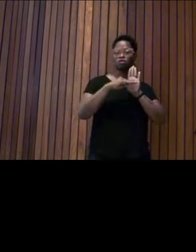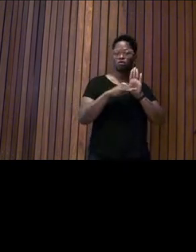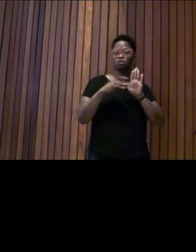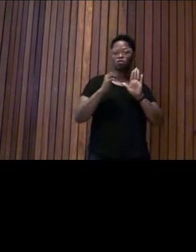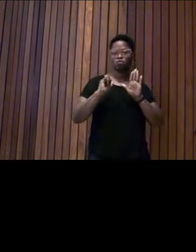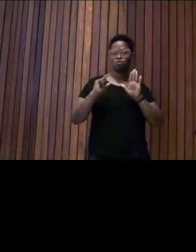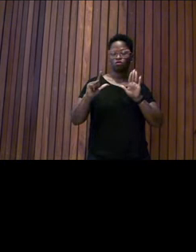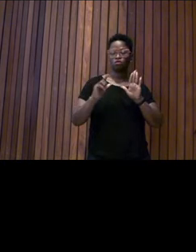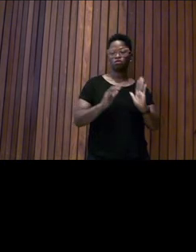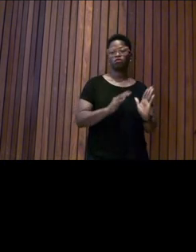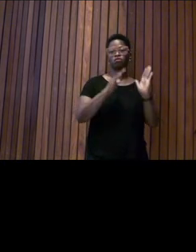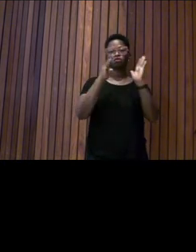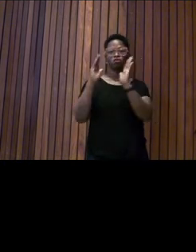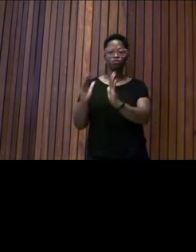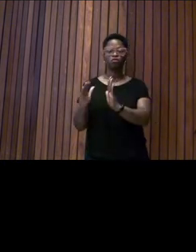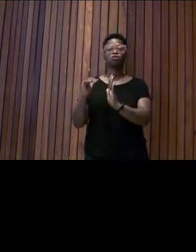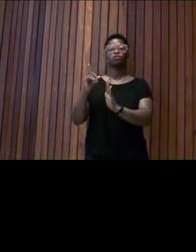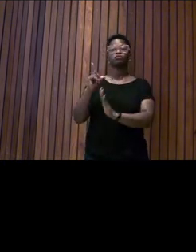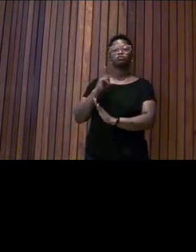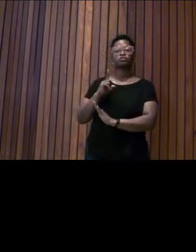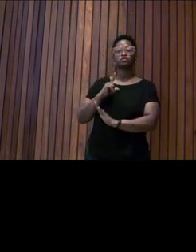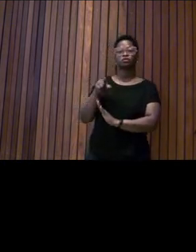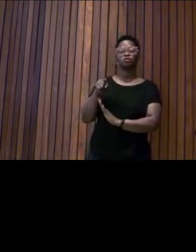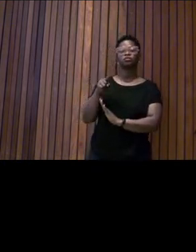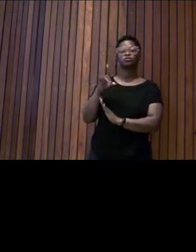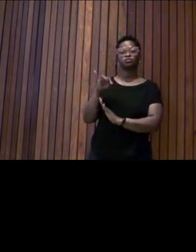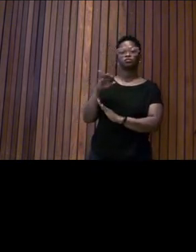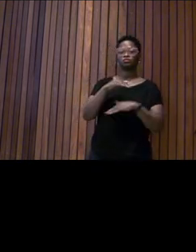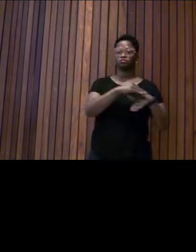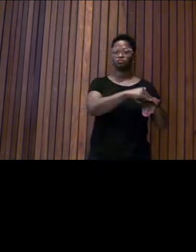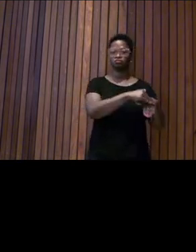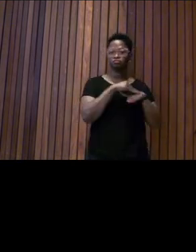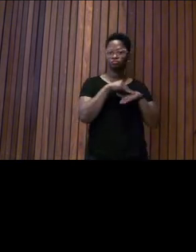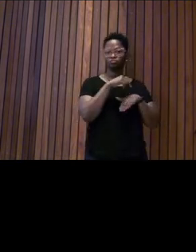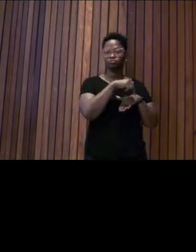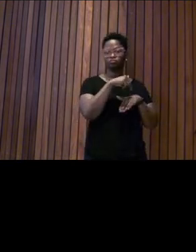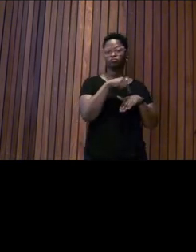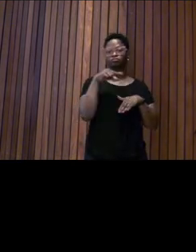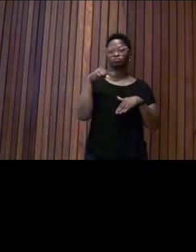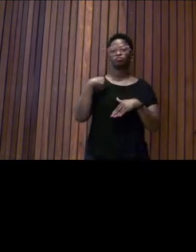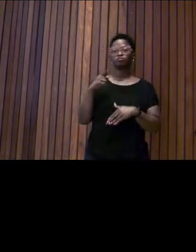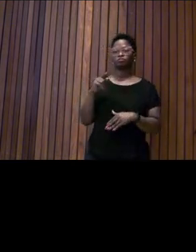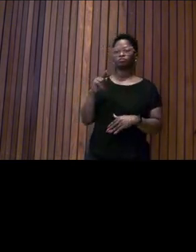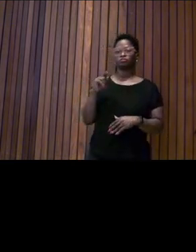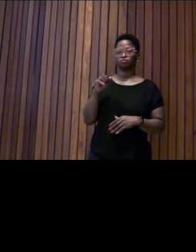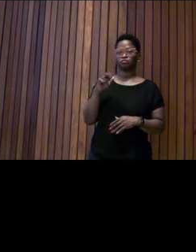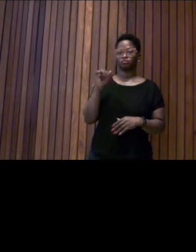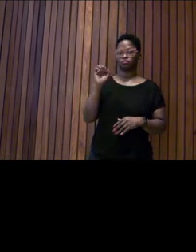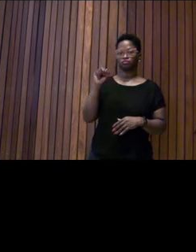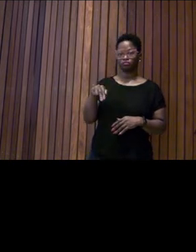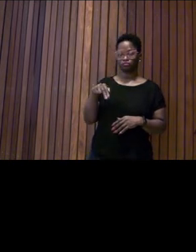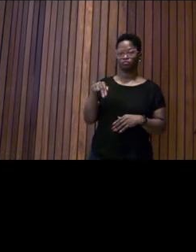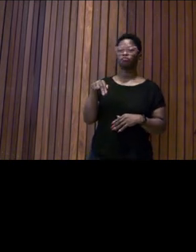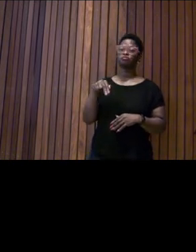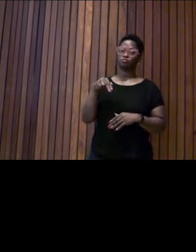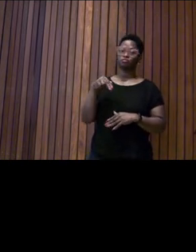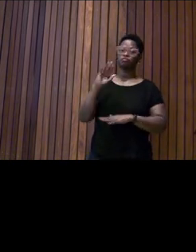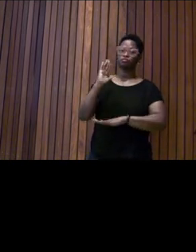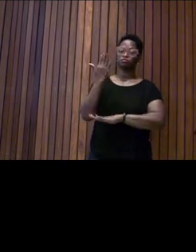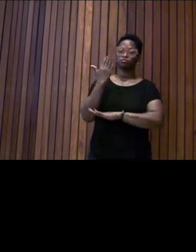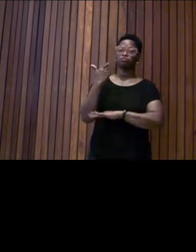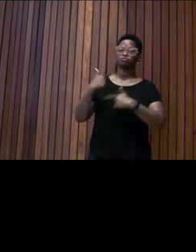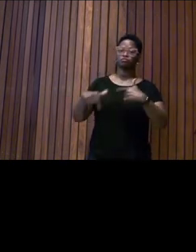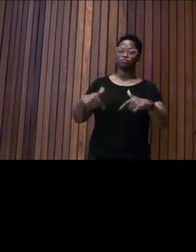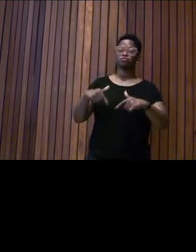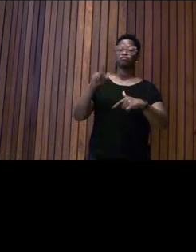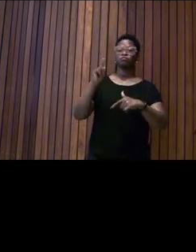murais. Depois, então, como o Diego falou, né, Mestre Ailson e a Carpintaria Tradicional, que a gente lançou